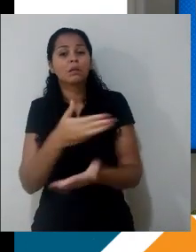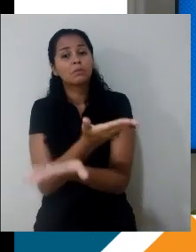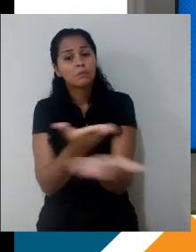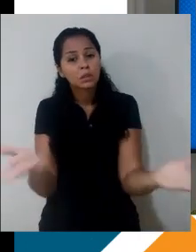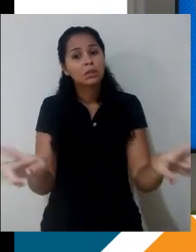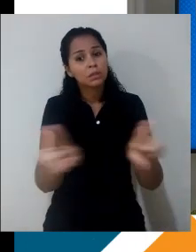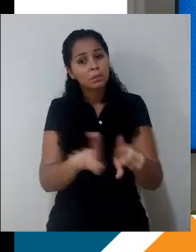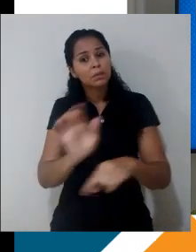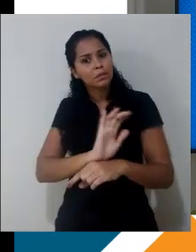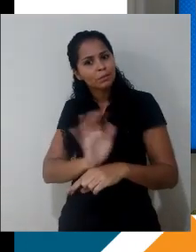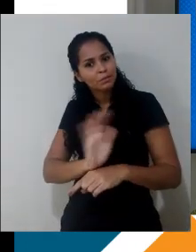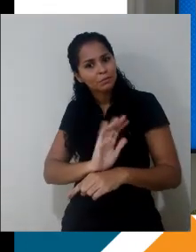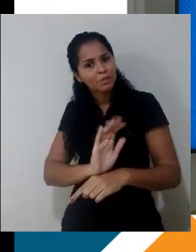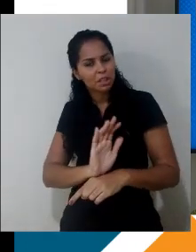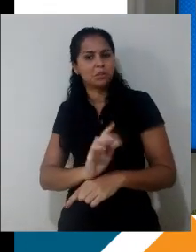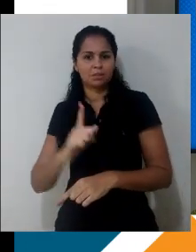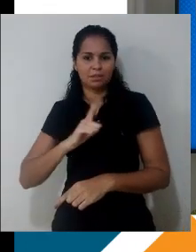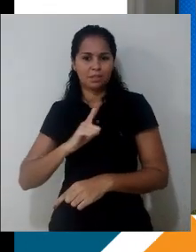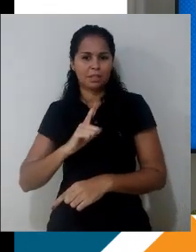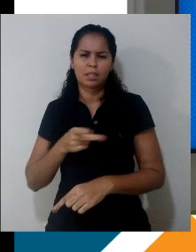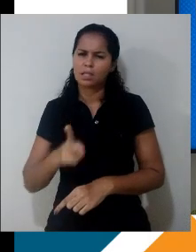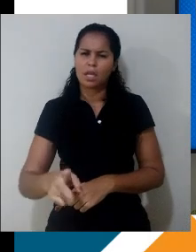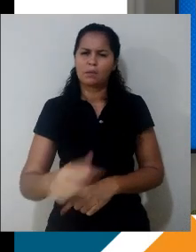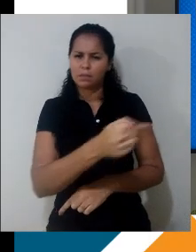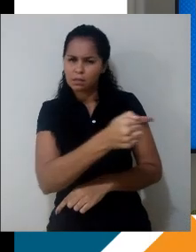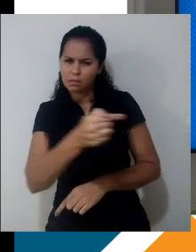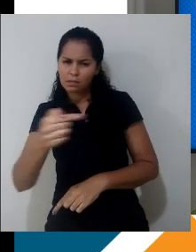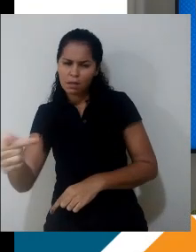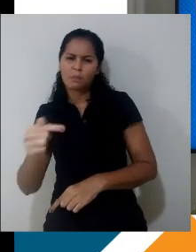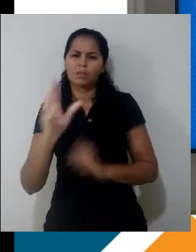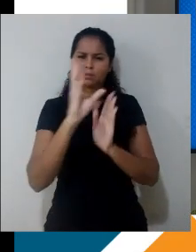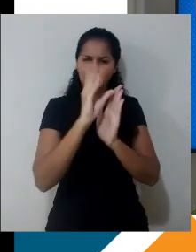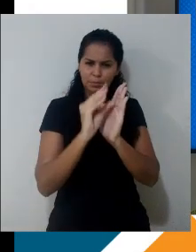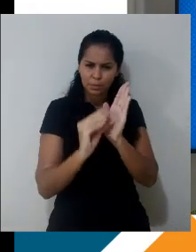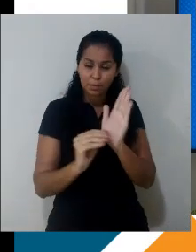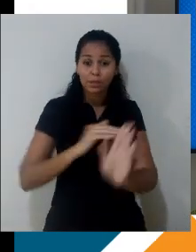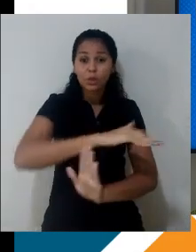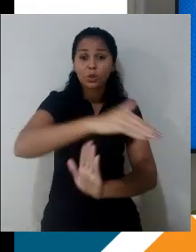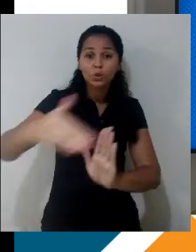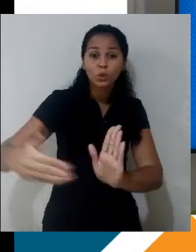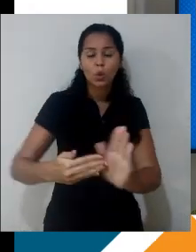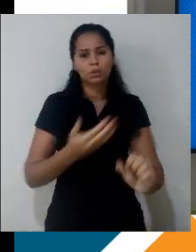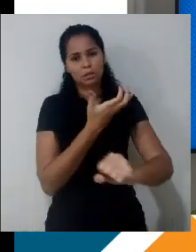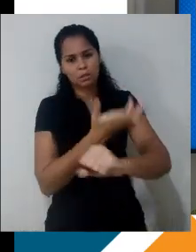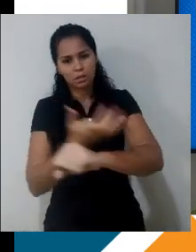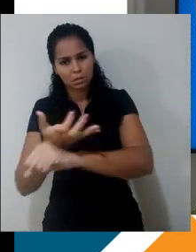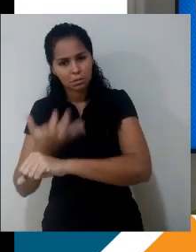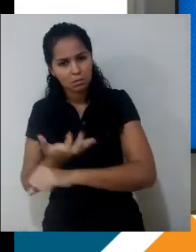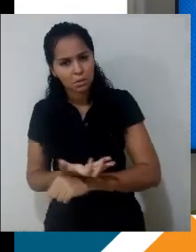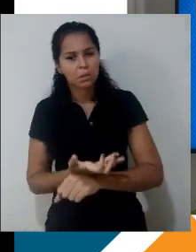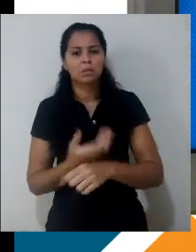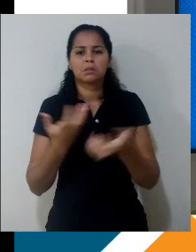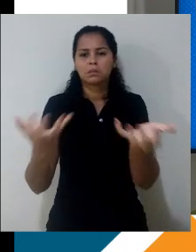saber, vídeos que estão sendo lançados aí toda semana com alguns conteúdos de todas as disciplinas, para quem